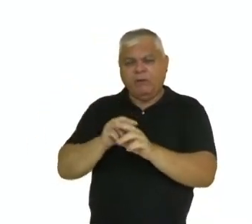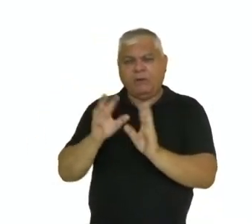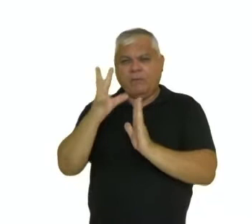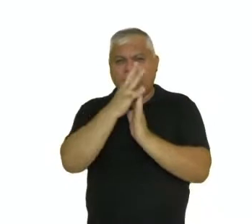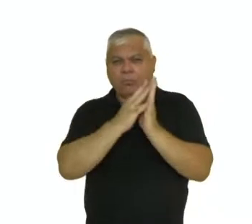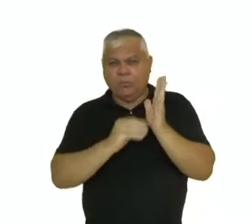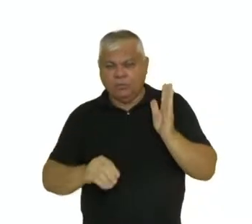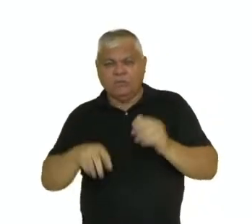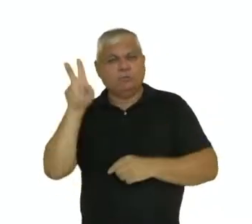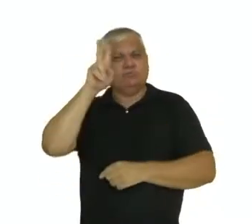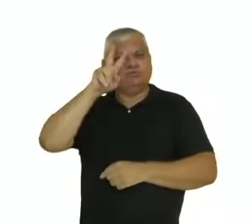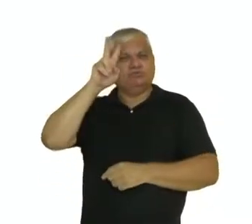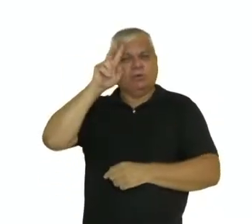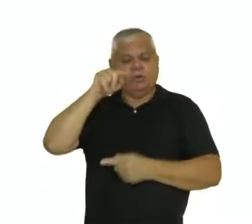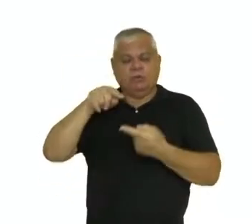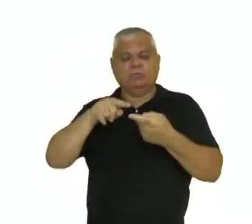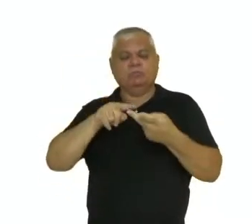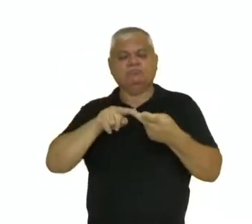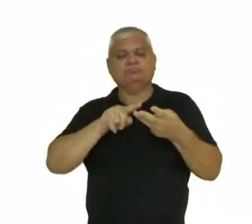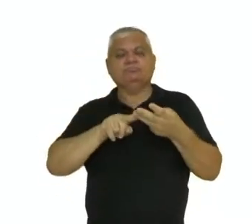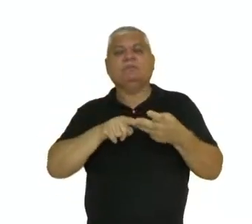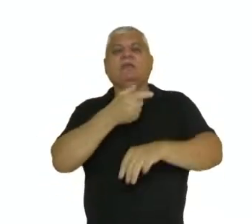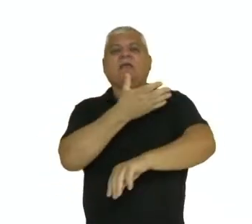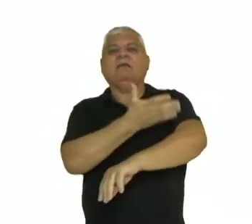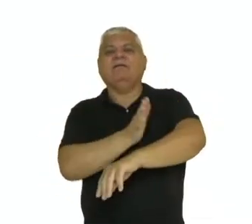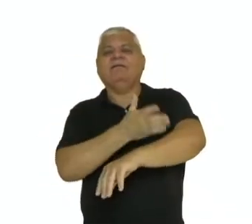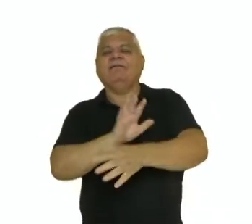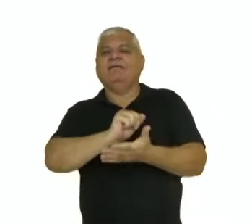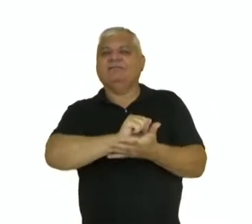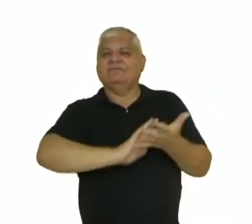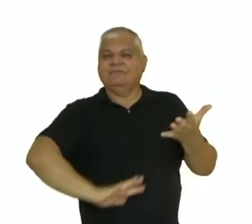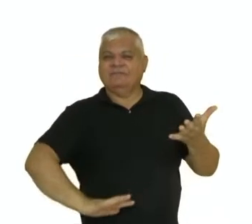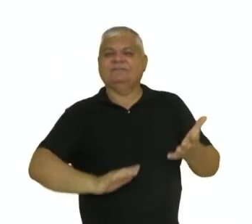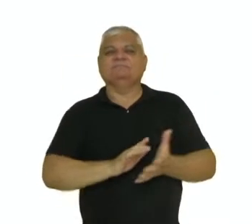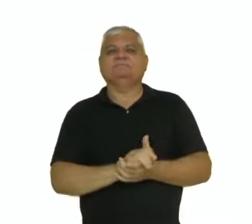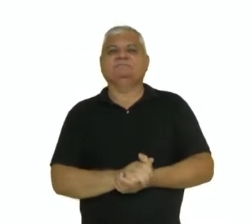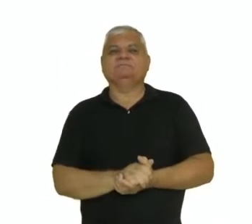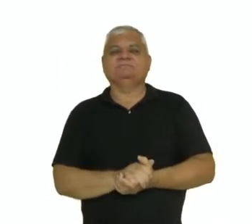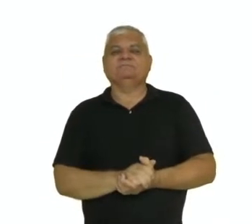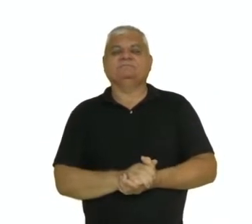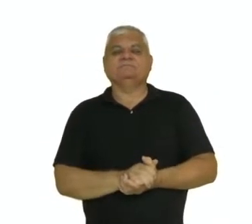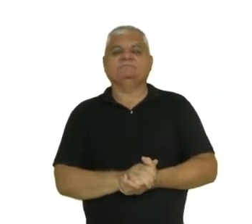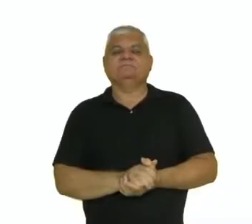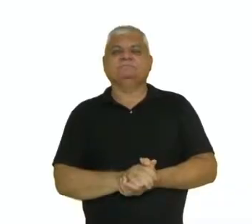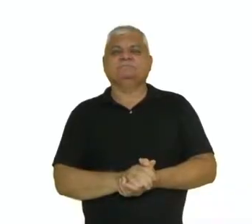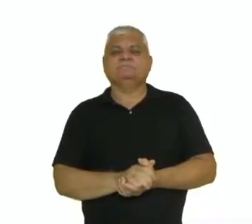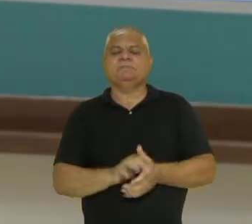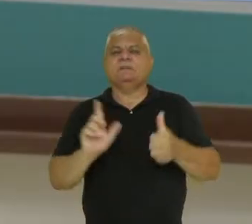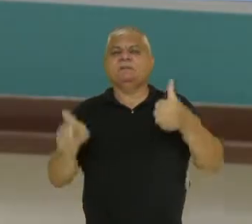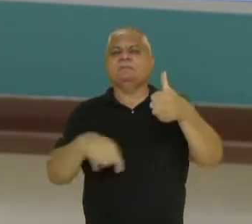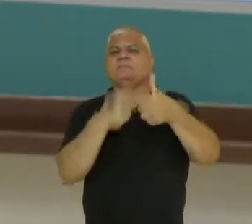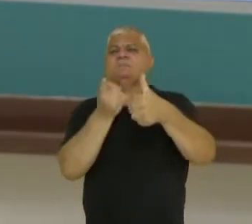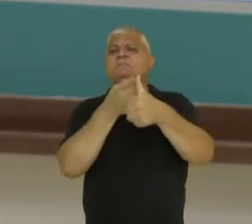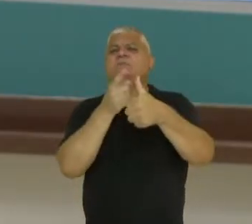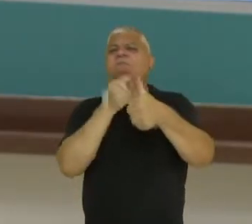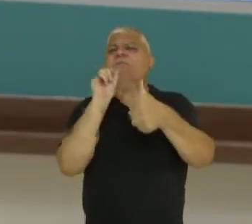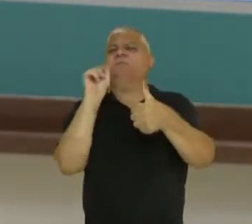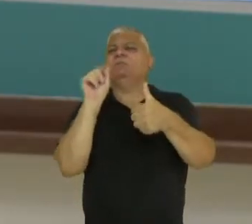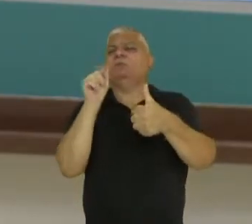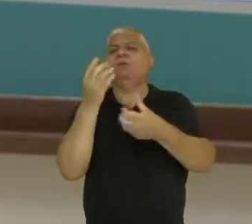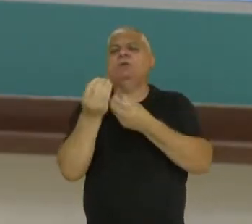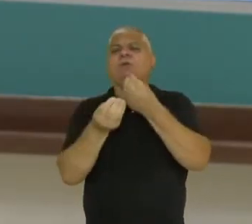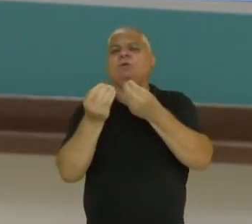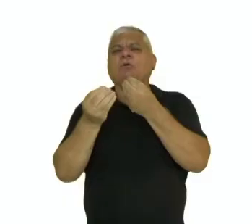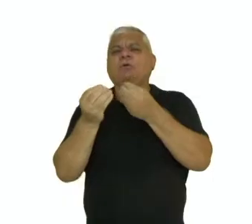da matéria e praticar o conhecimento com atividades e questionamentos. Então, vamos falar um pouquinho sobre os primeiros relatos sobre a formação